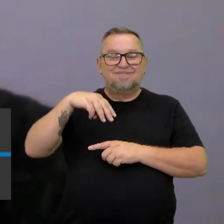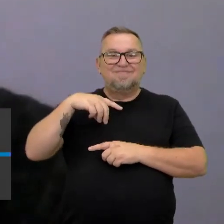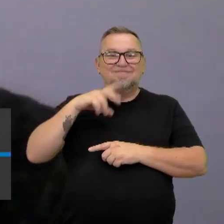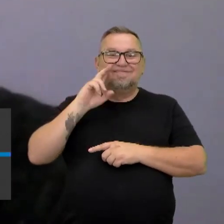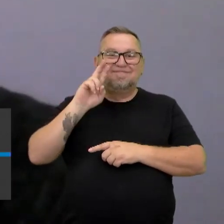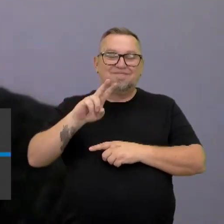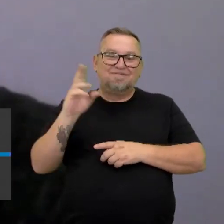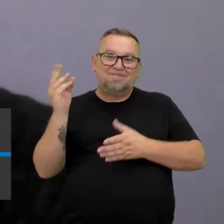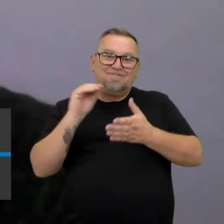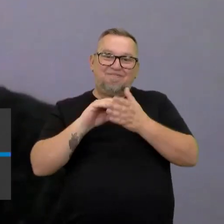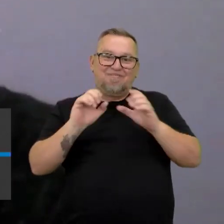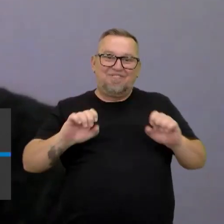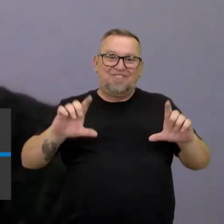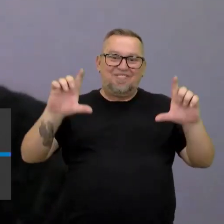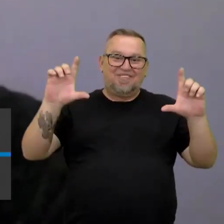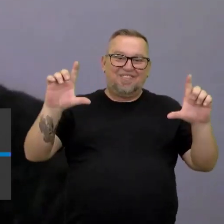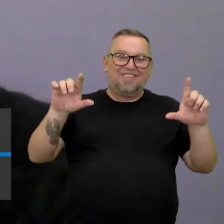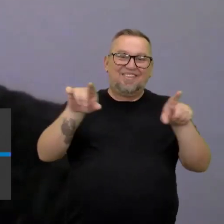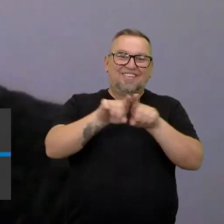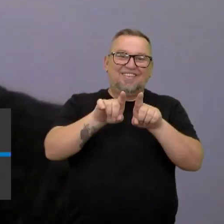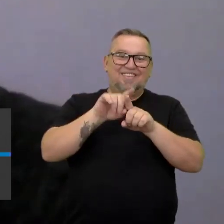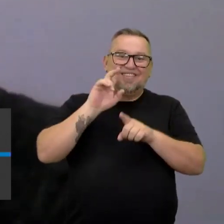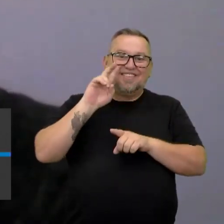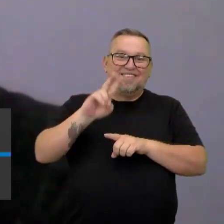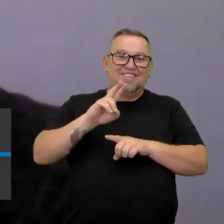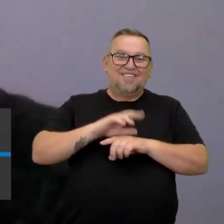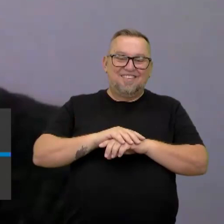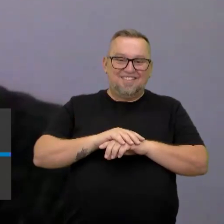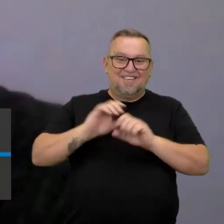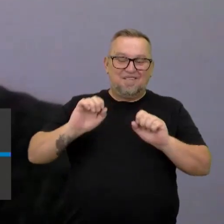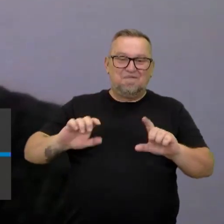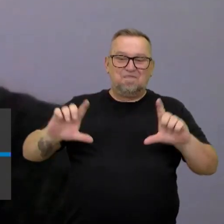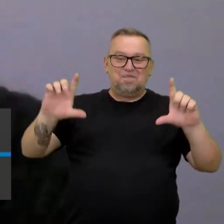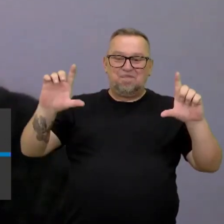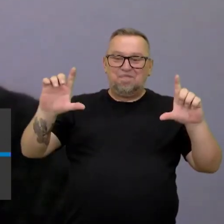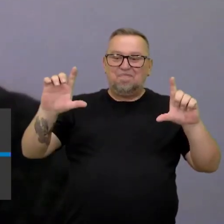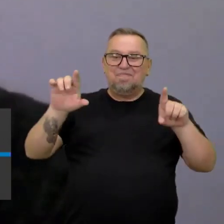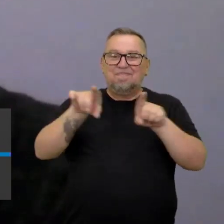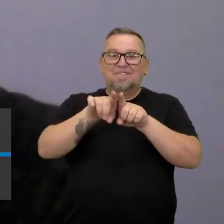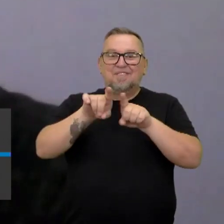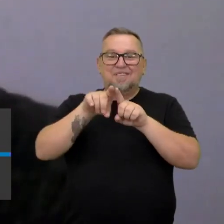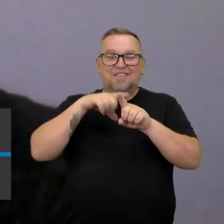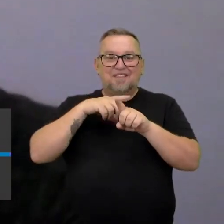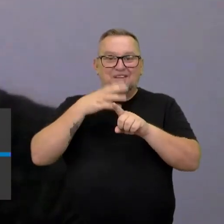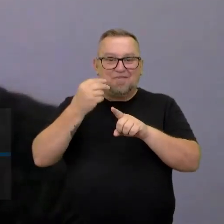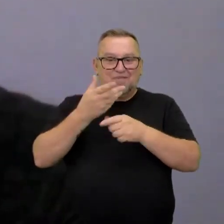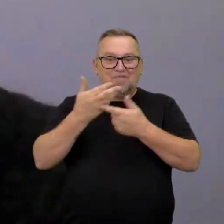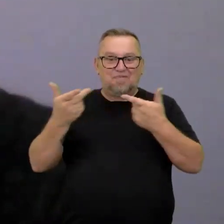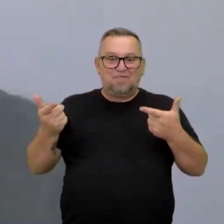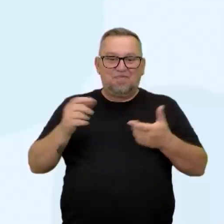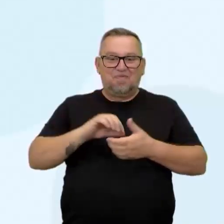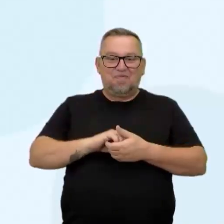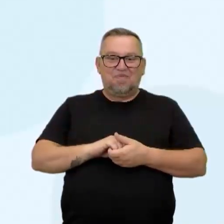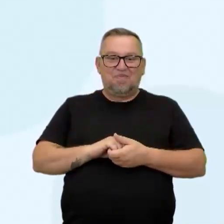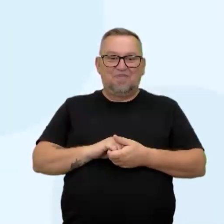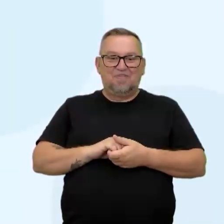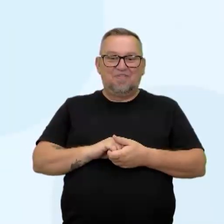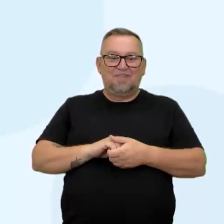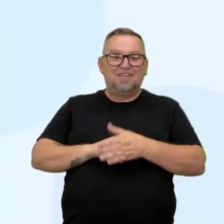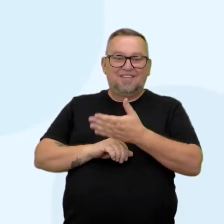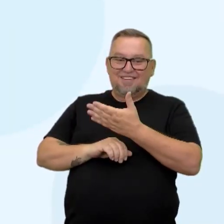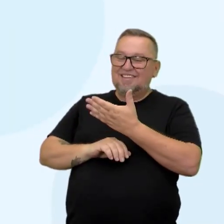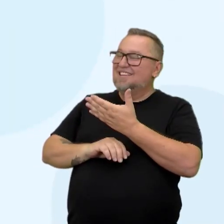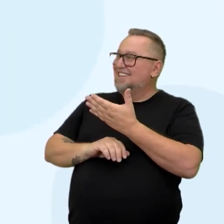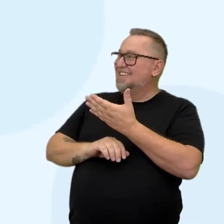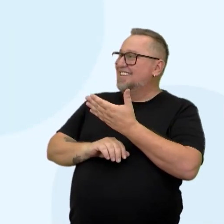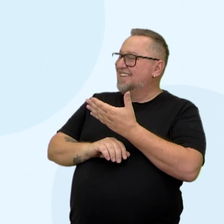Vou pedir para colocar na tela aí o PPT para a galera ver esse slide, porque ele indica bastante coisa aí, ó, para a gente. Pode voltar o